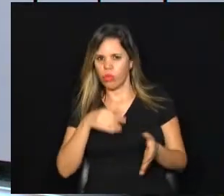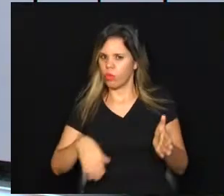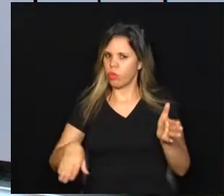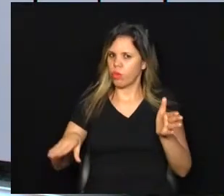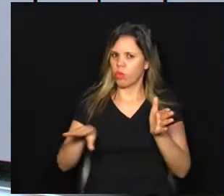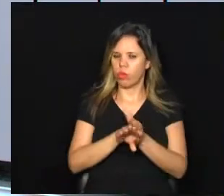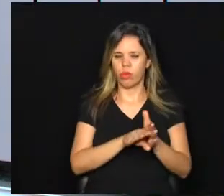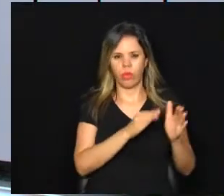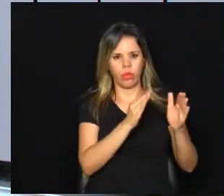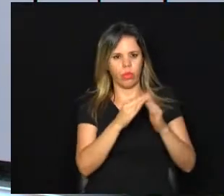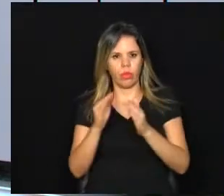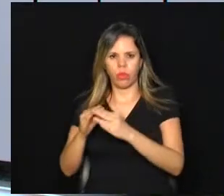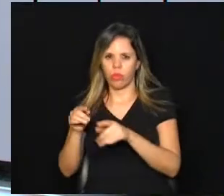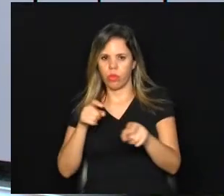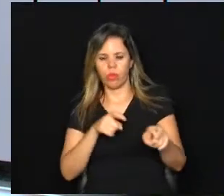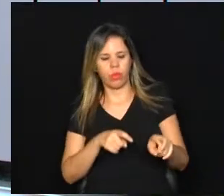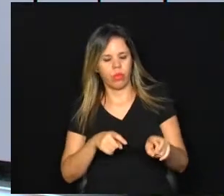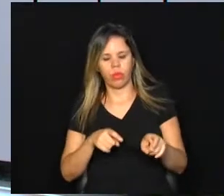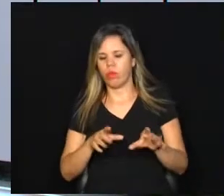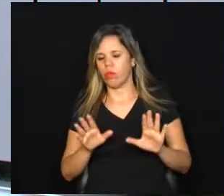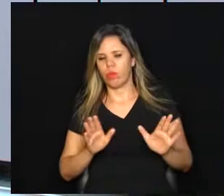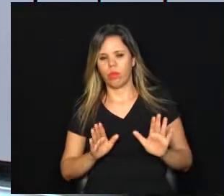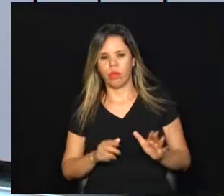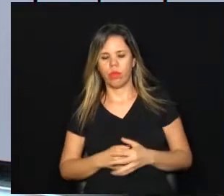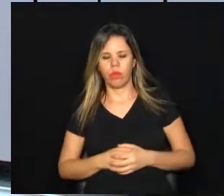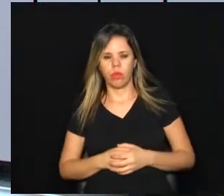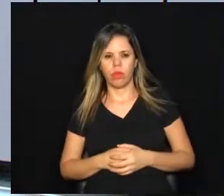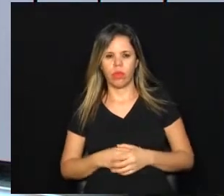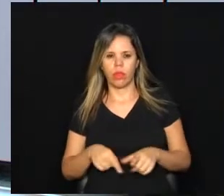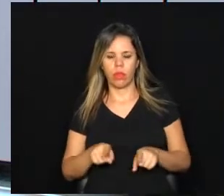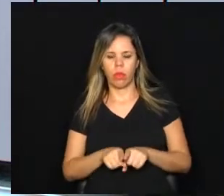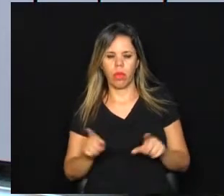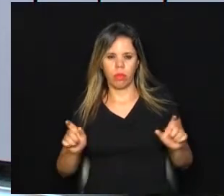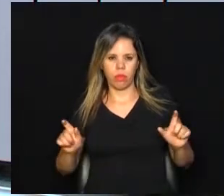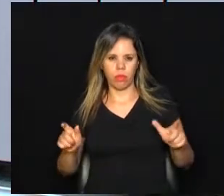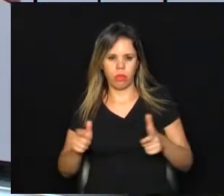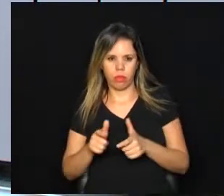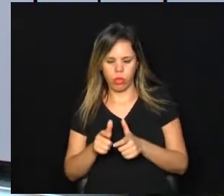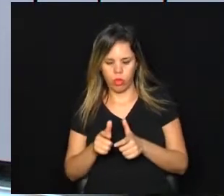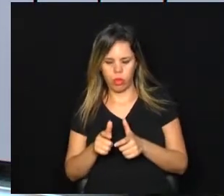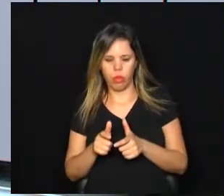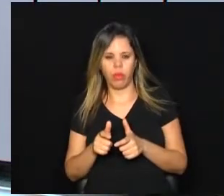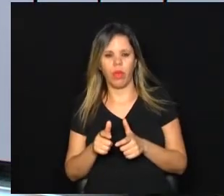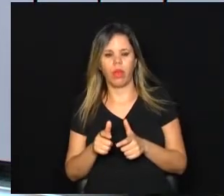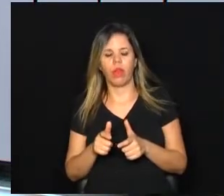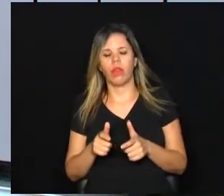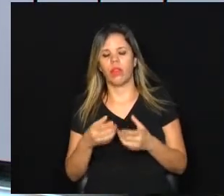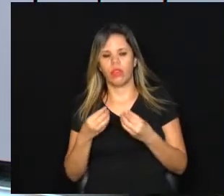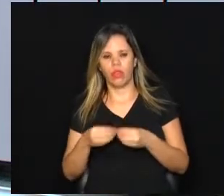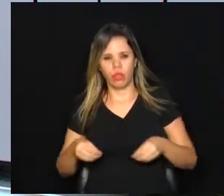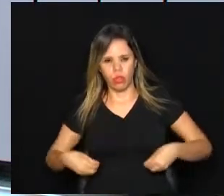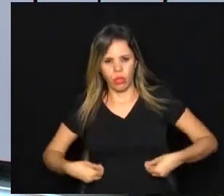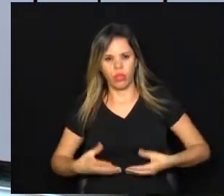nas propriedades rurais, para também minimizar os efeitos, né, do despejo de